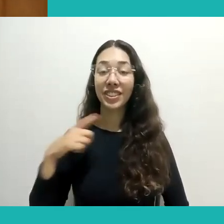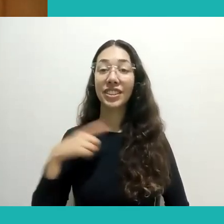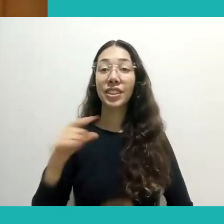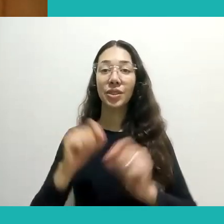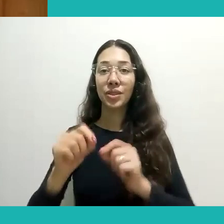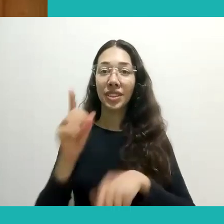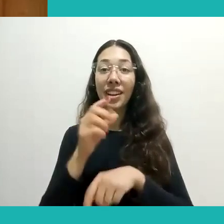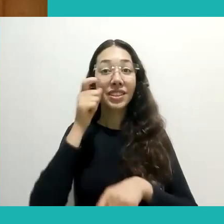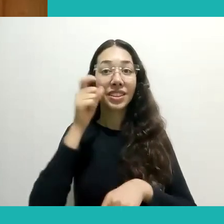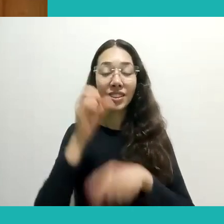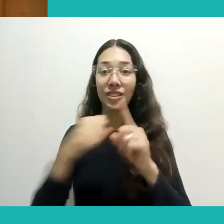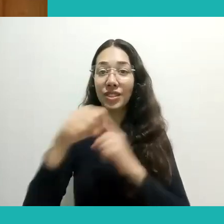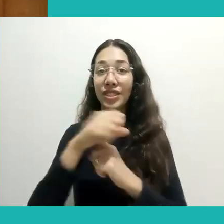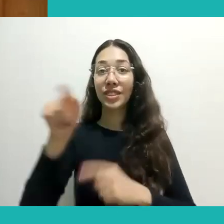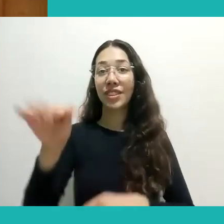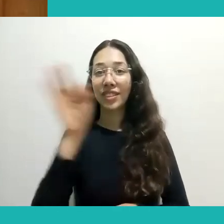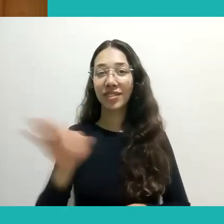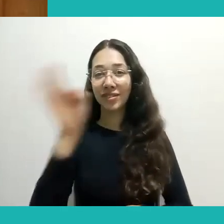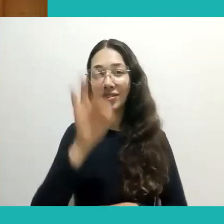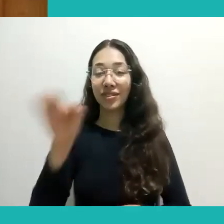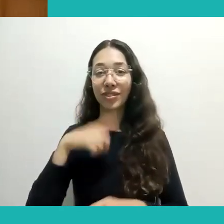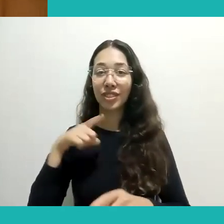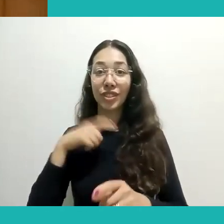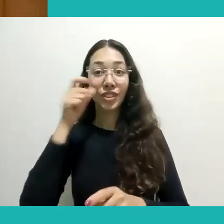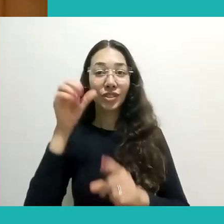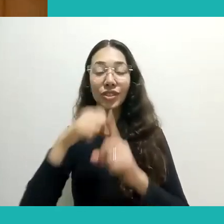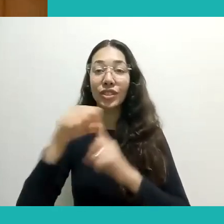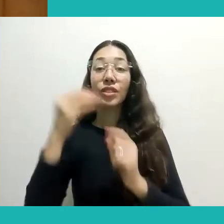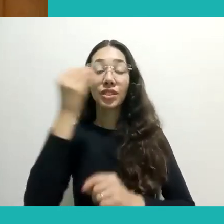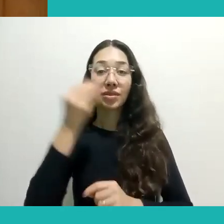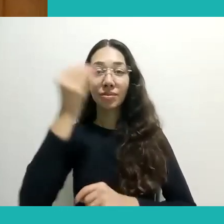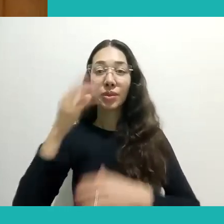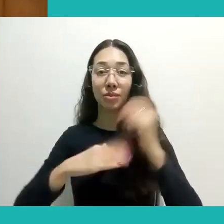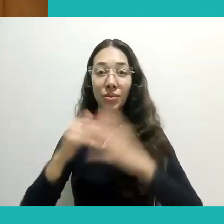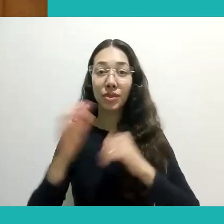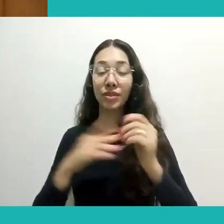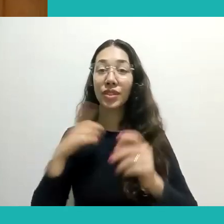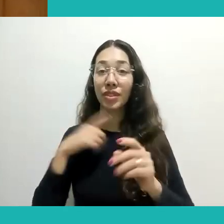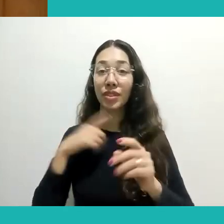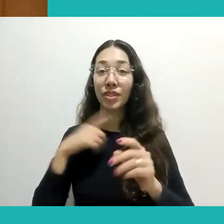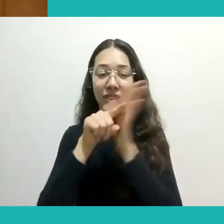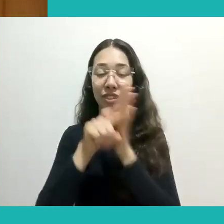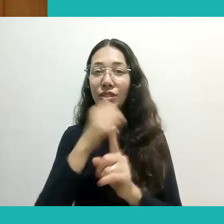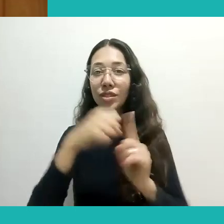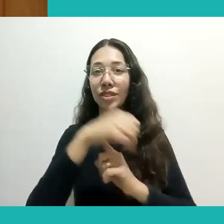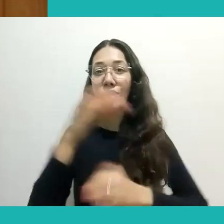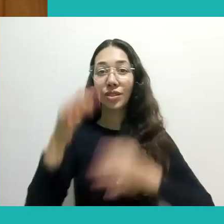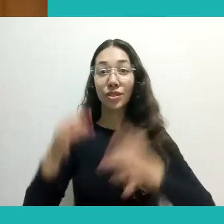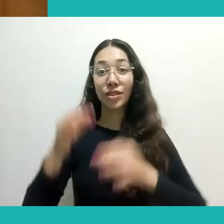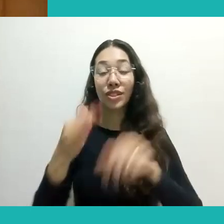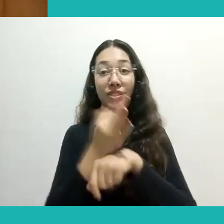graduada pela Faculdade Paulista de Serviço Social, com experiência profissional como perita social na Justiça